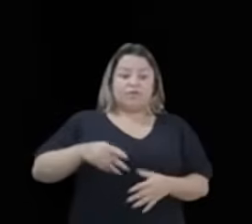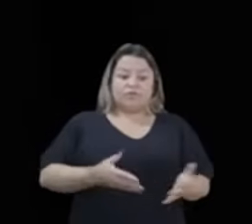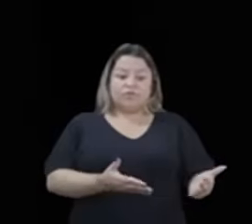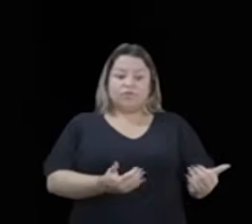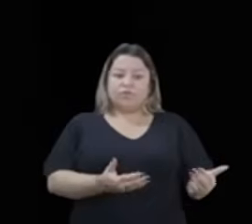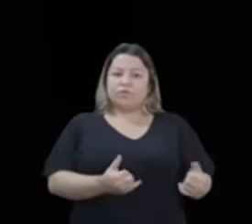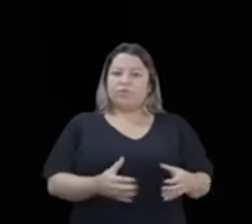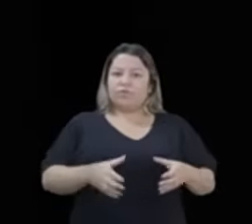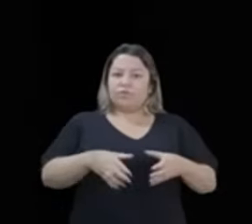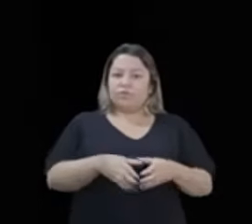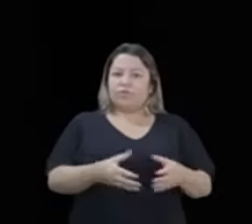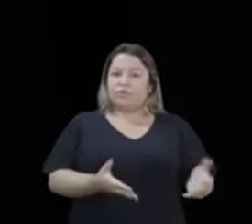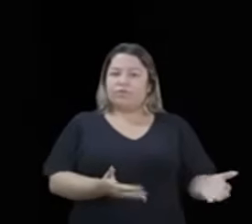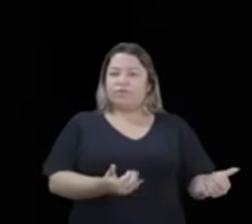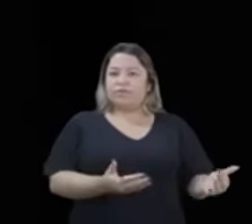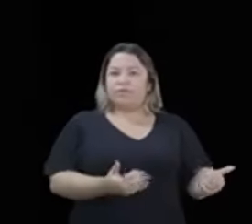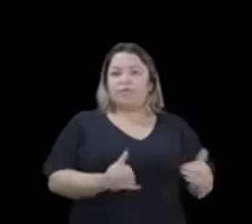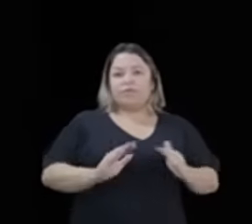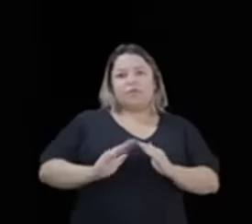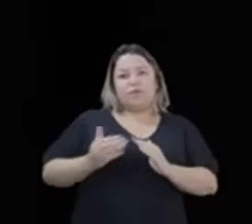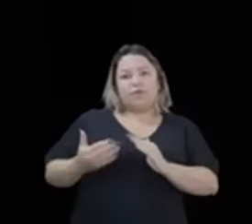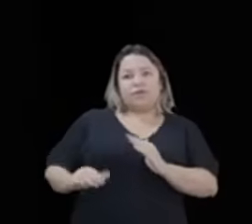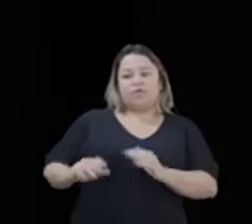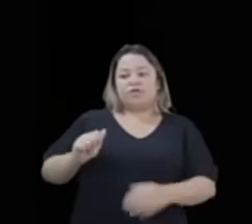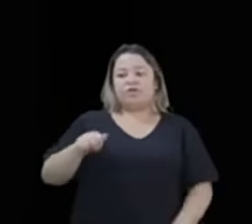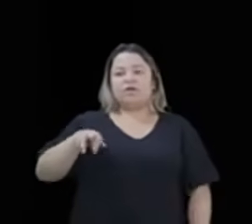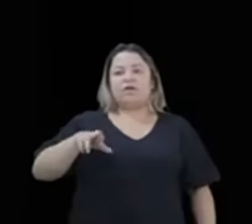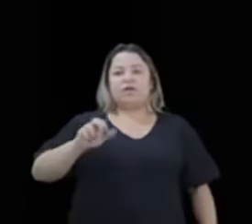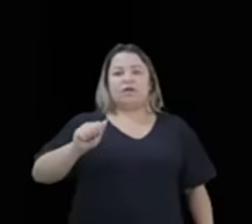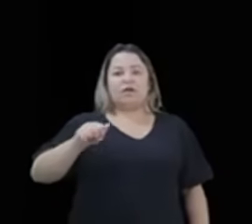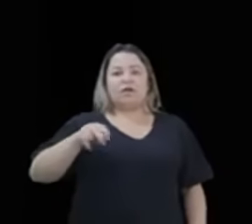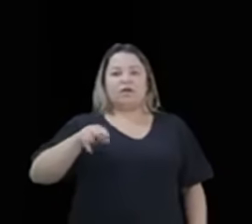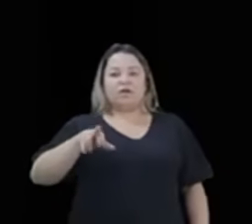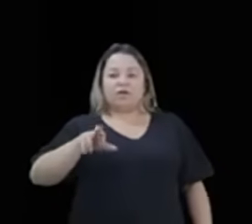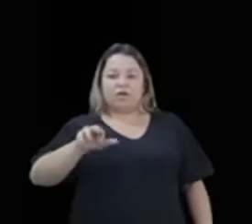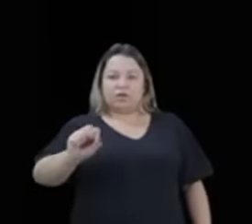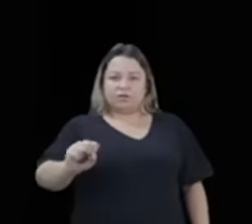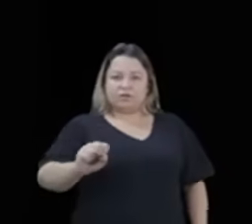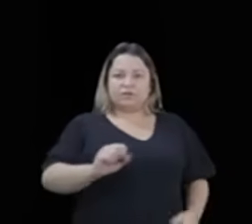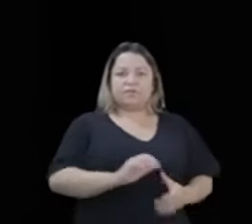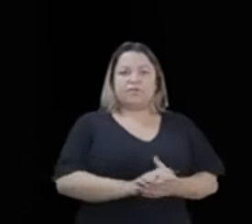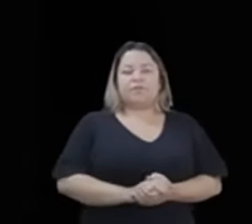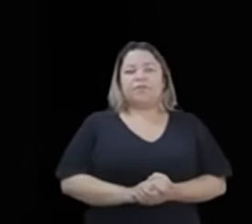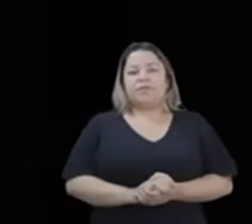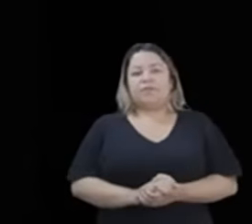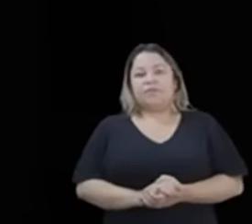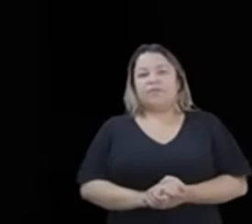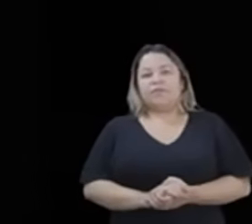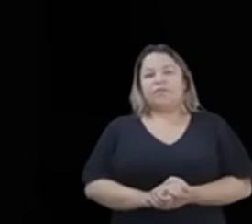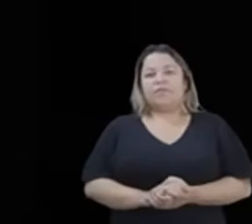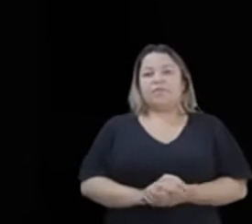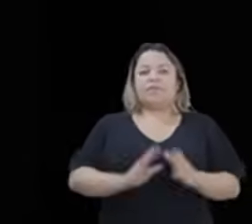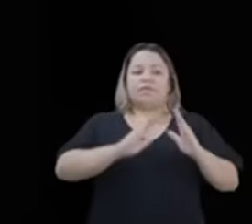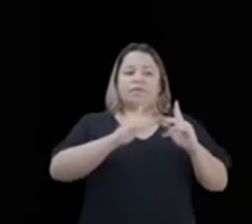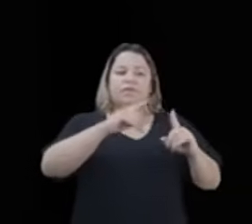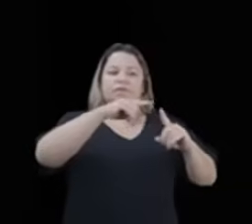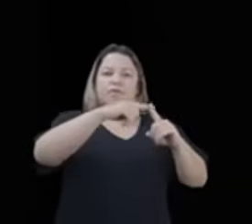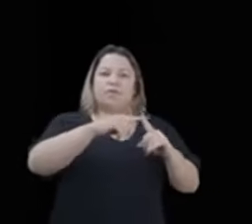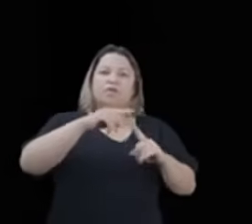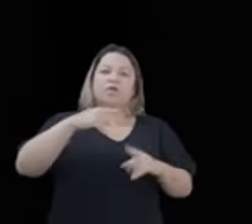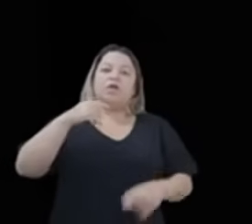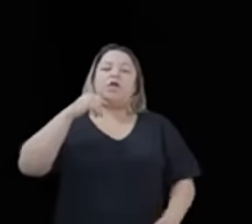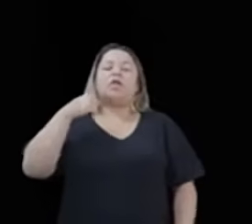de jovens da periferia de Araraquara, do Jardim Imperador, da Capela Nossa Senhora